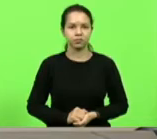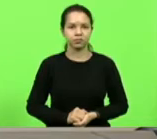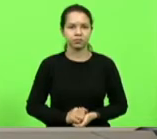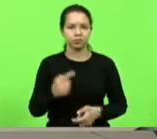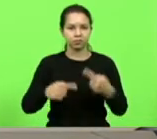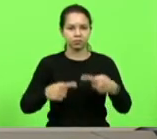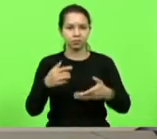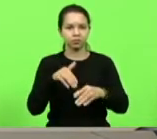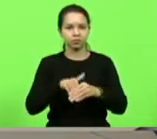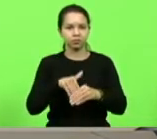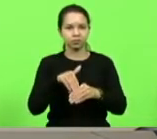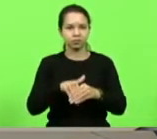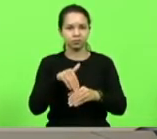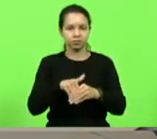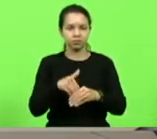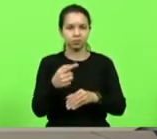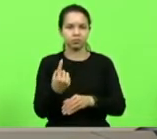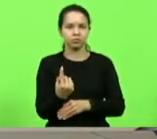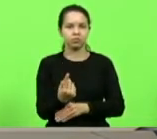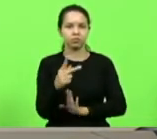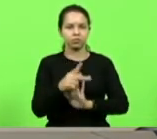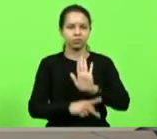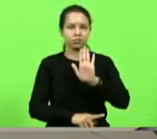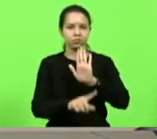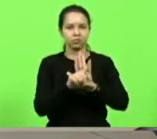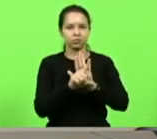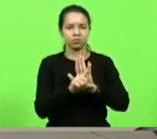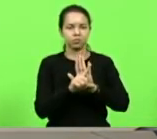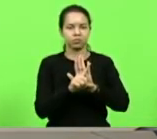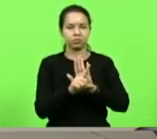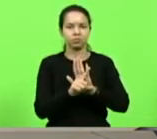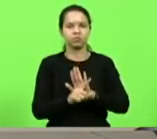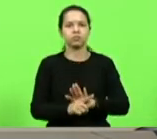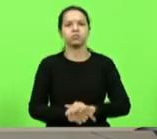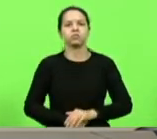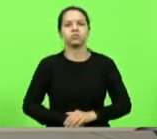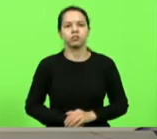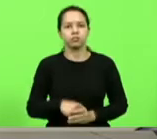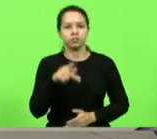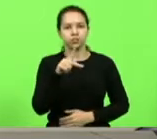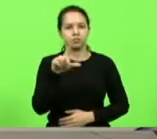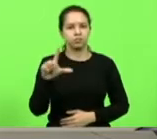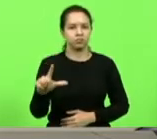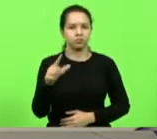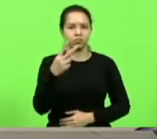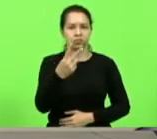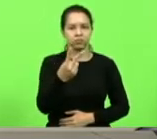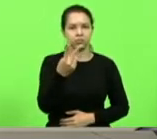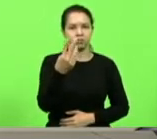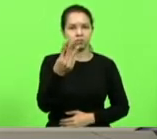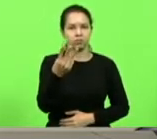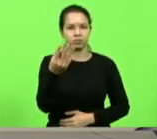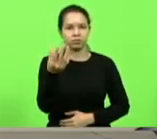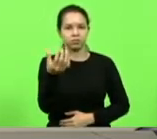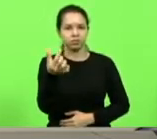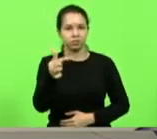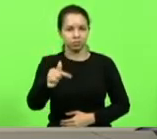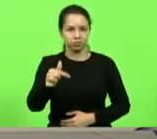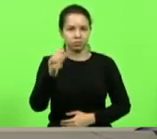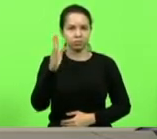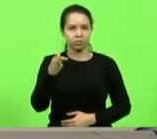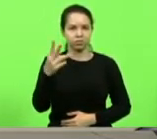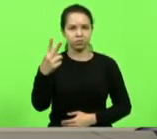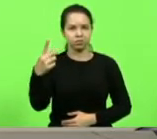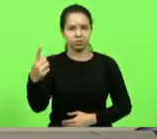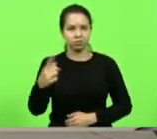Discussão e votação em turno único do projeto de conversão em lei de medida provisória PLC 237-2021, autor, Comissão